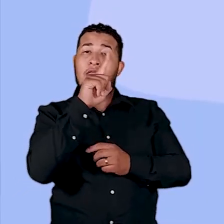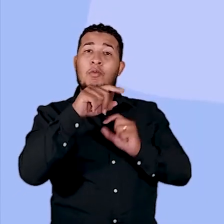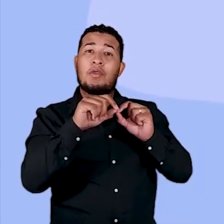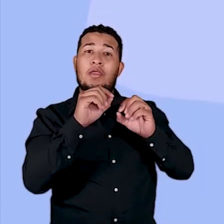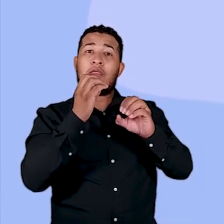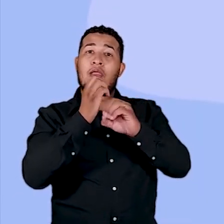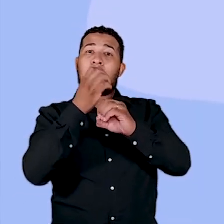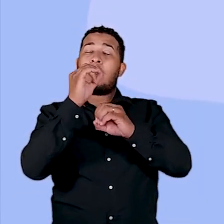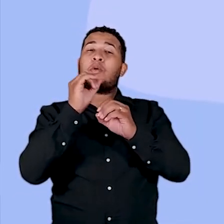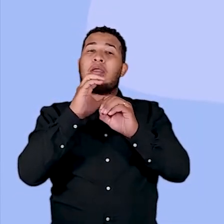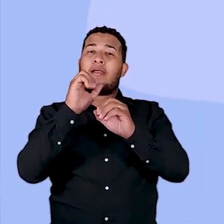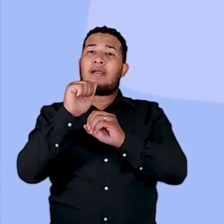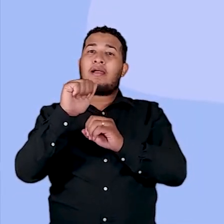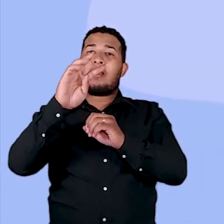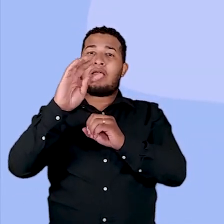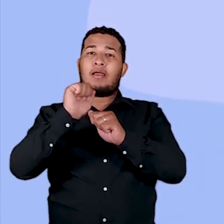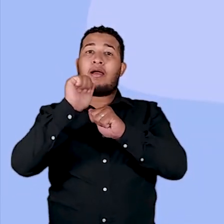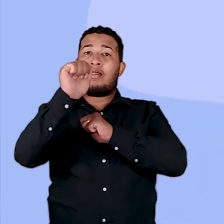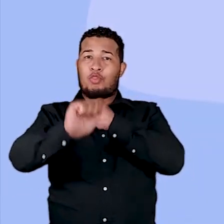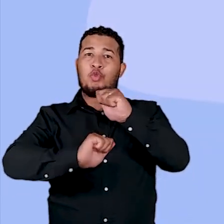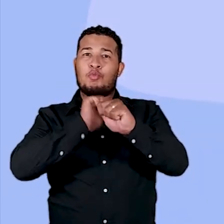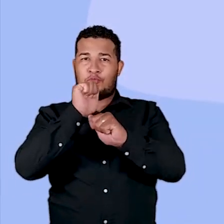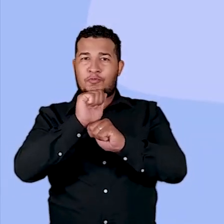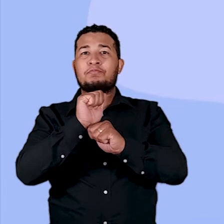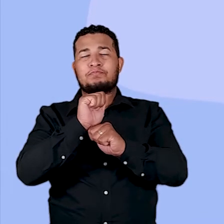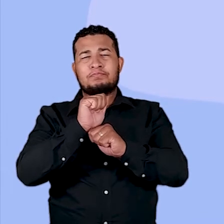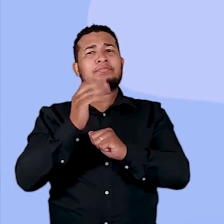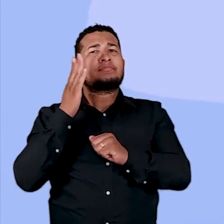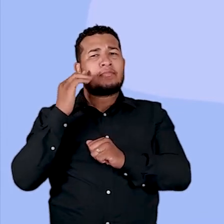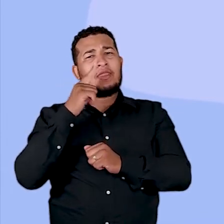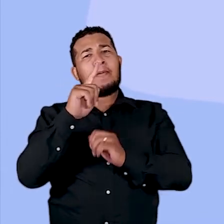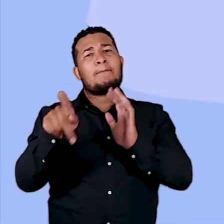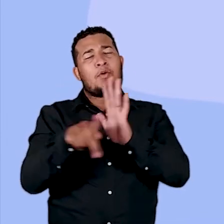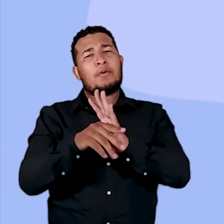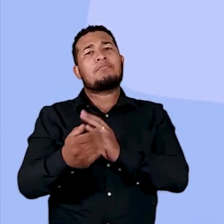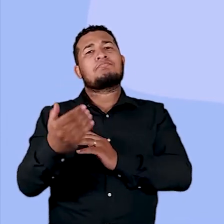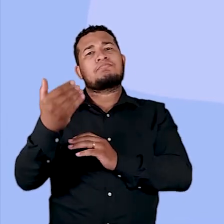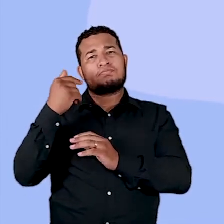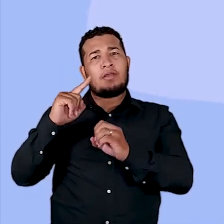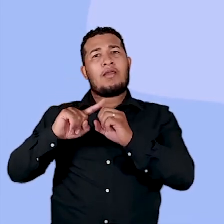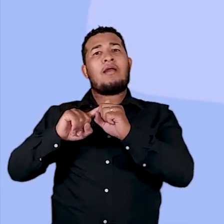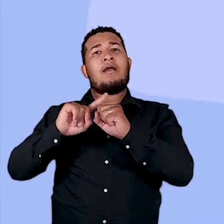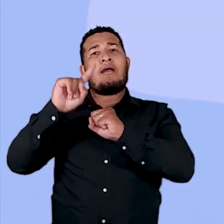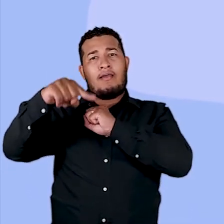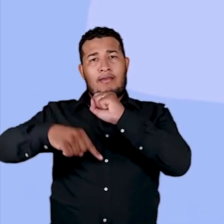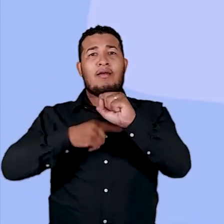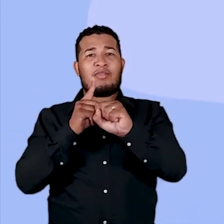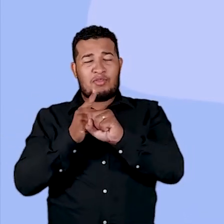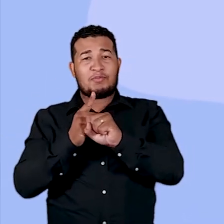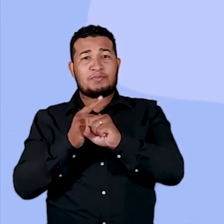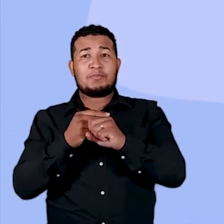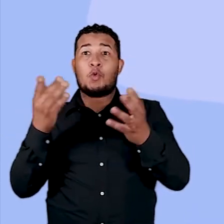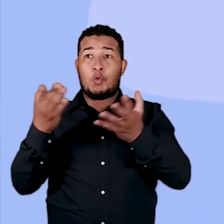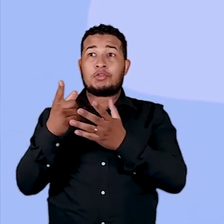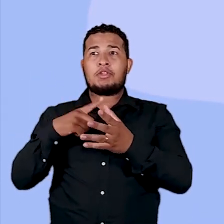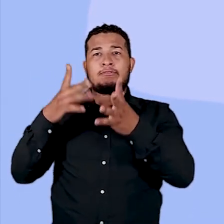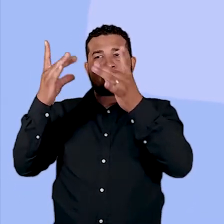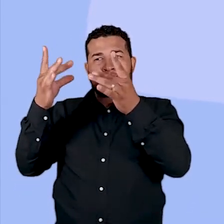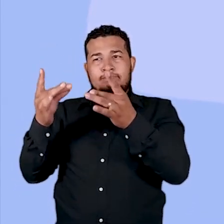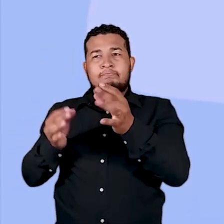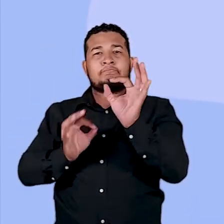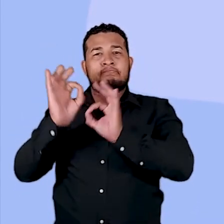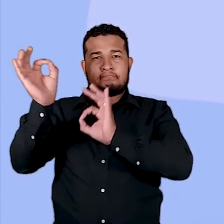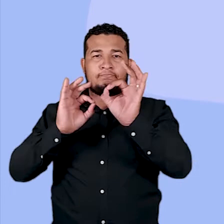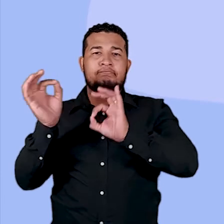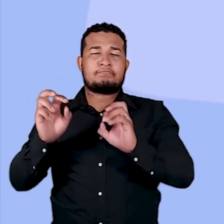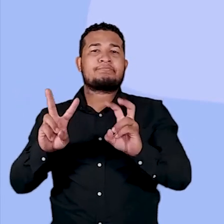gente é uma ideia de um átomo. É lógico que essa daí é uma das primeiras ideias, esse é o átomo de Bohr. Hoje já tem ideias